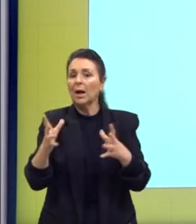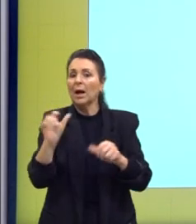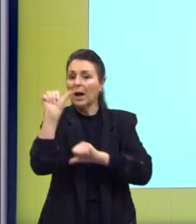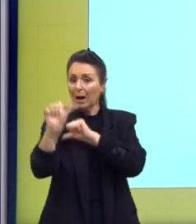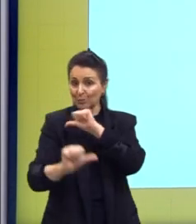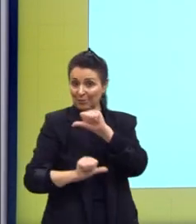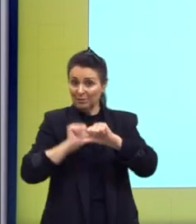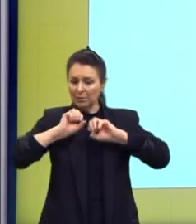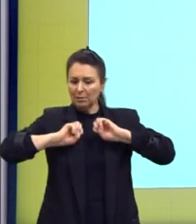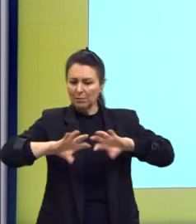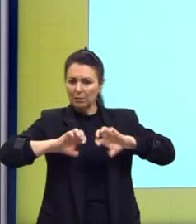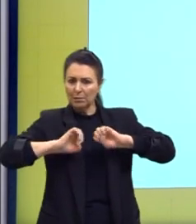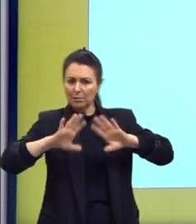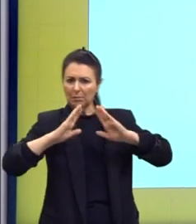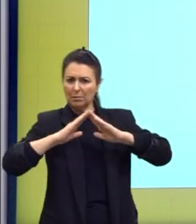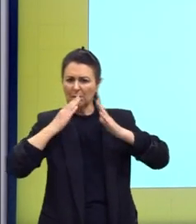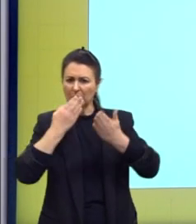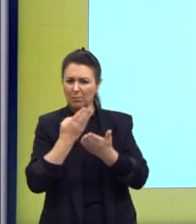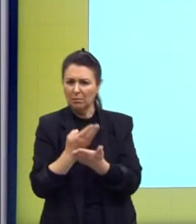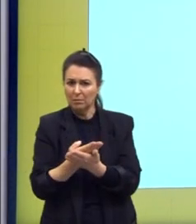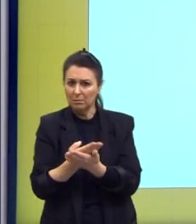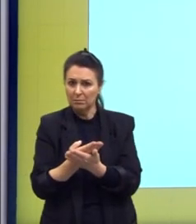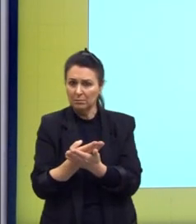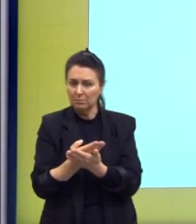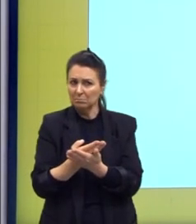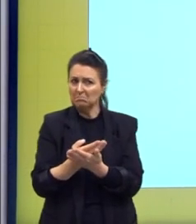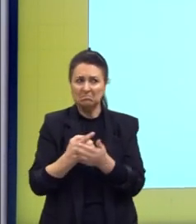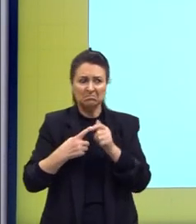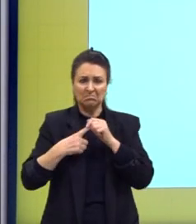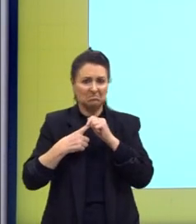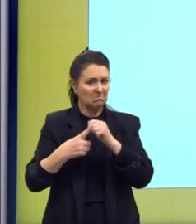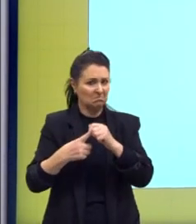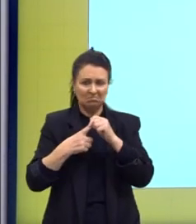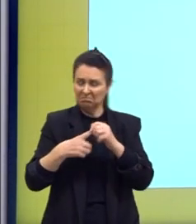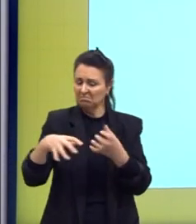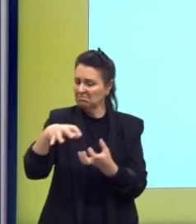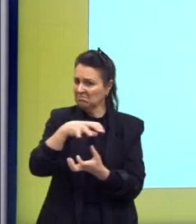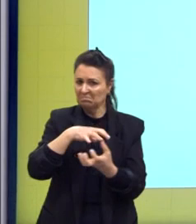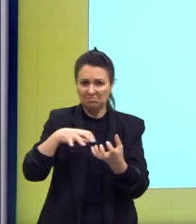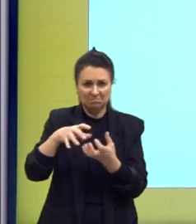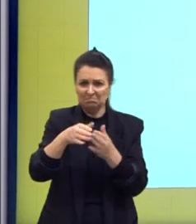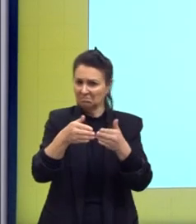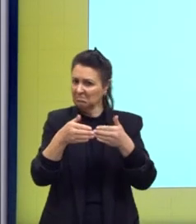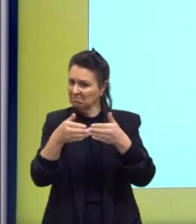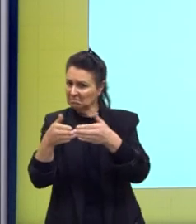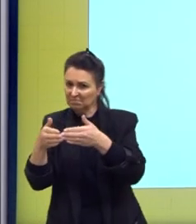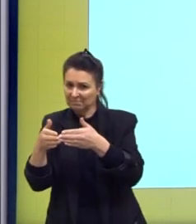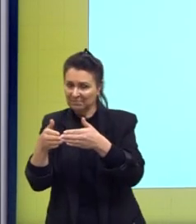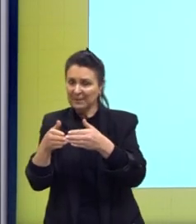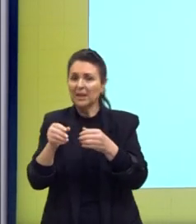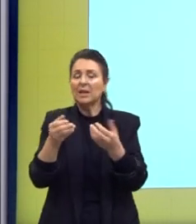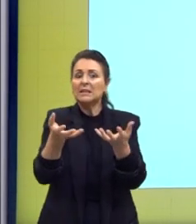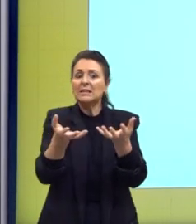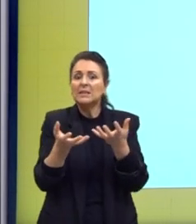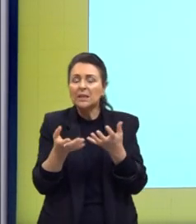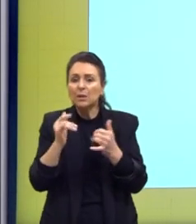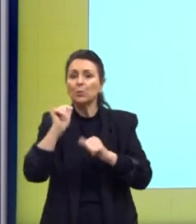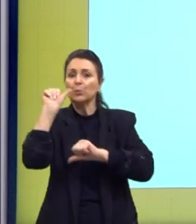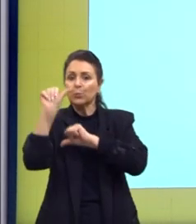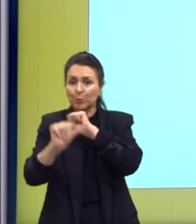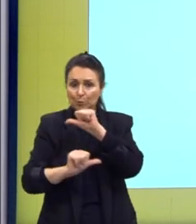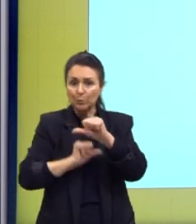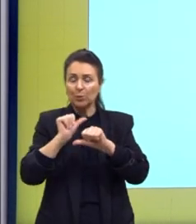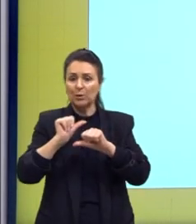da Educação o colar e não mas não foi essa principal pauta dos revolucionários estavam atualizando a